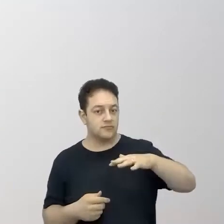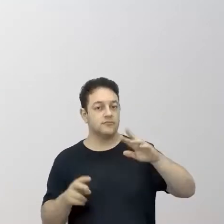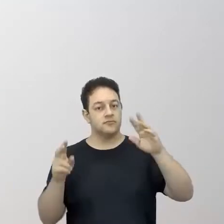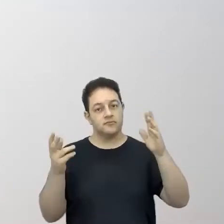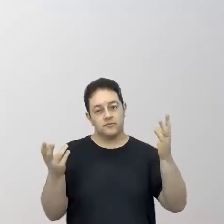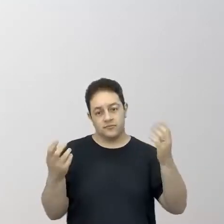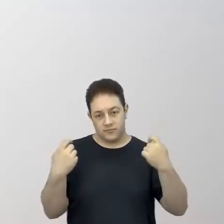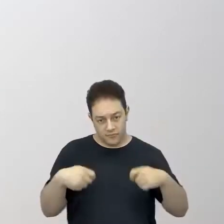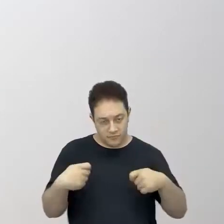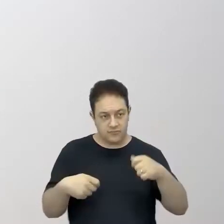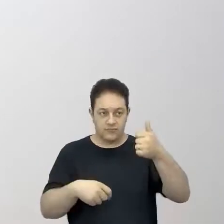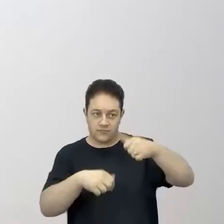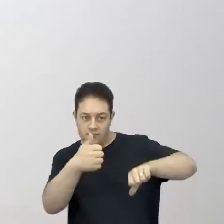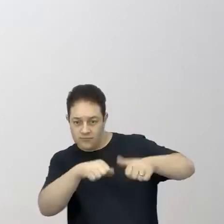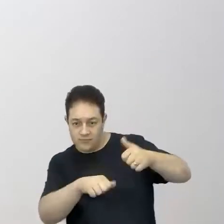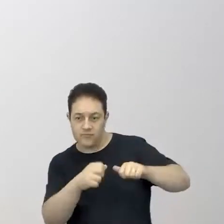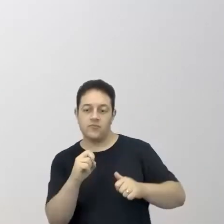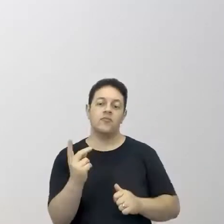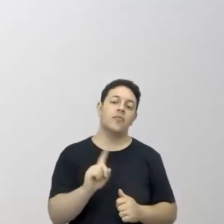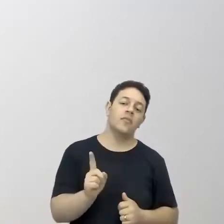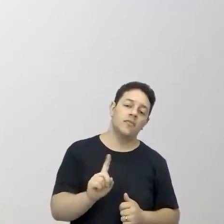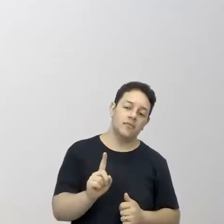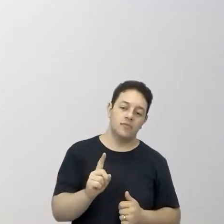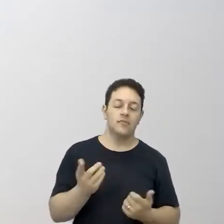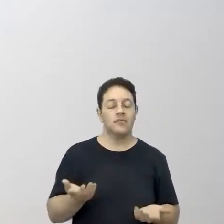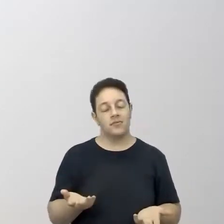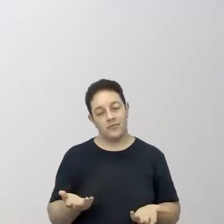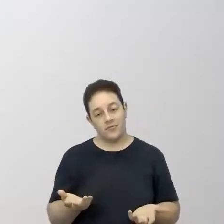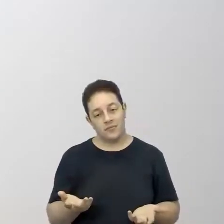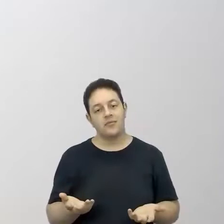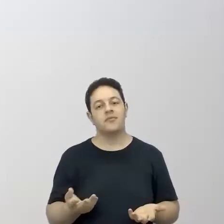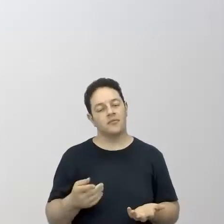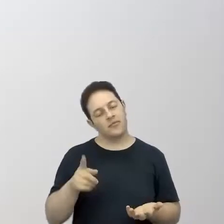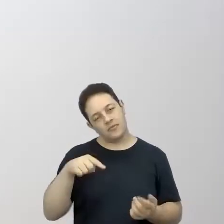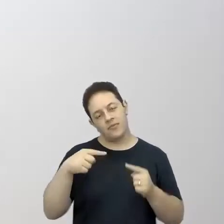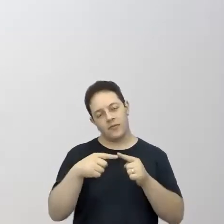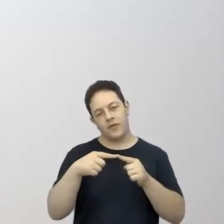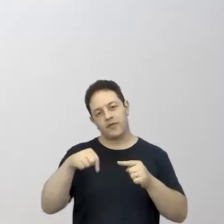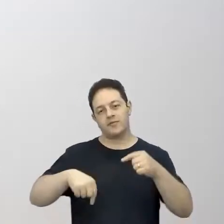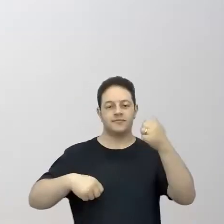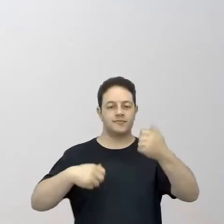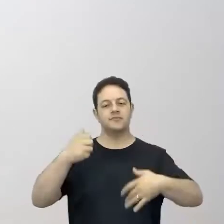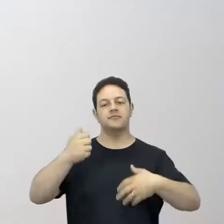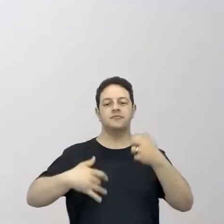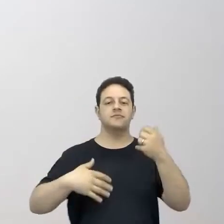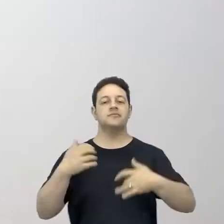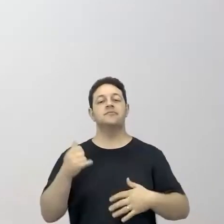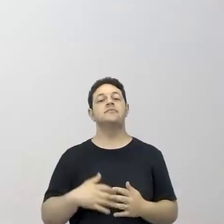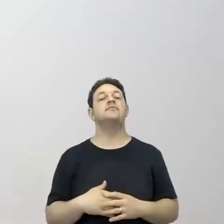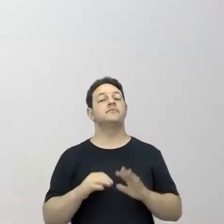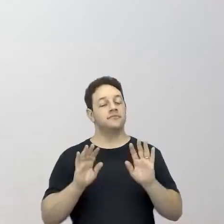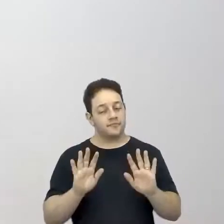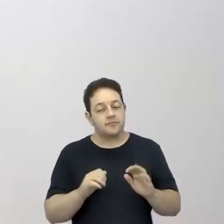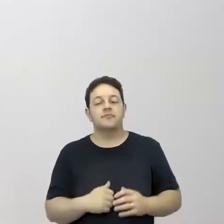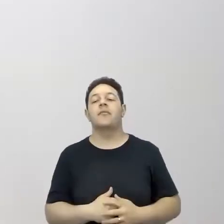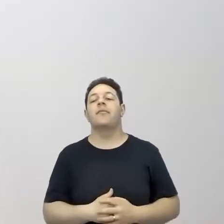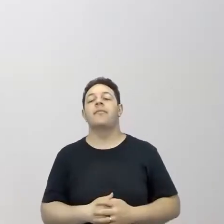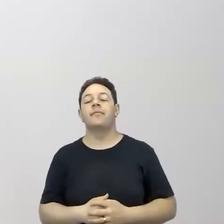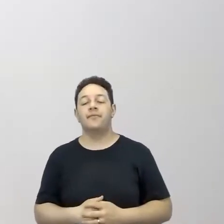caso, ser avaliadas, né? Essa que é a ideia um pouquinho do que eu estou dizendo aqui, né? Então,